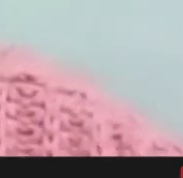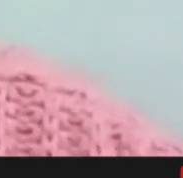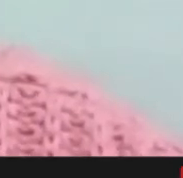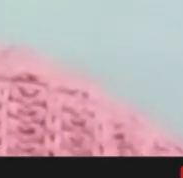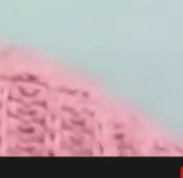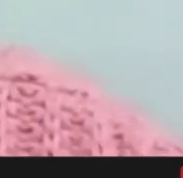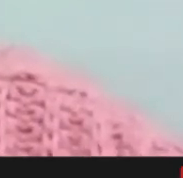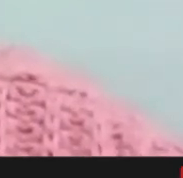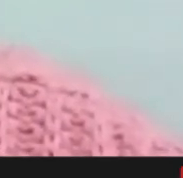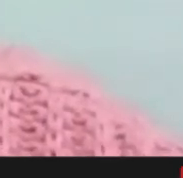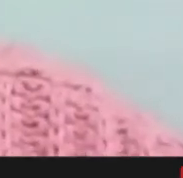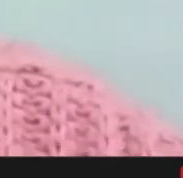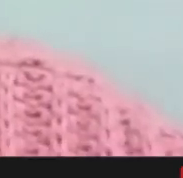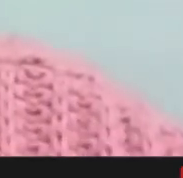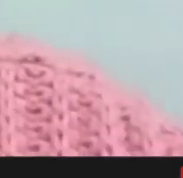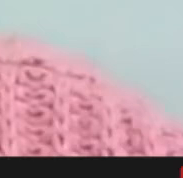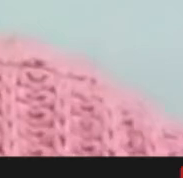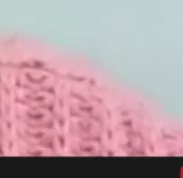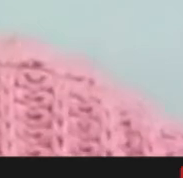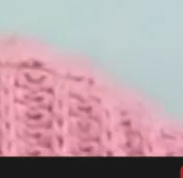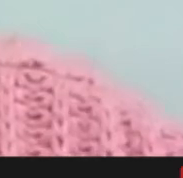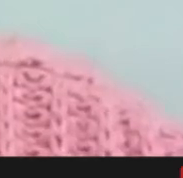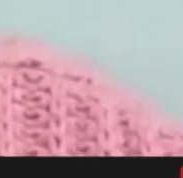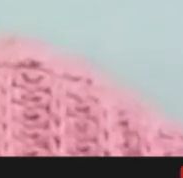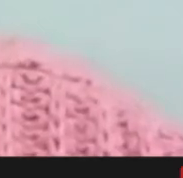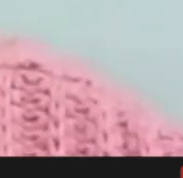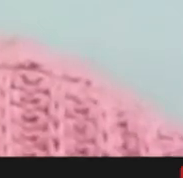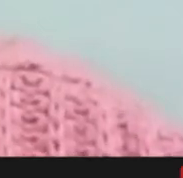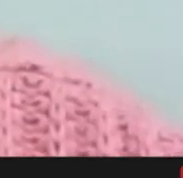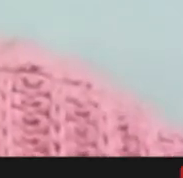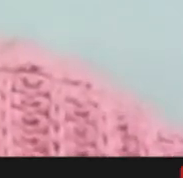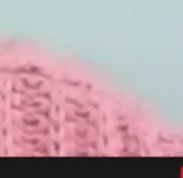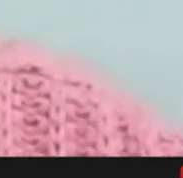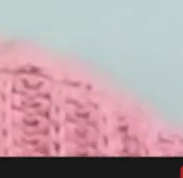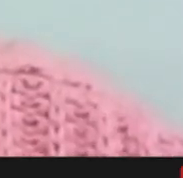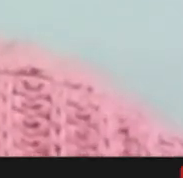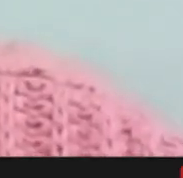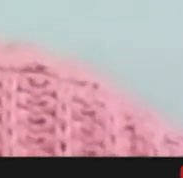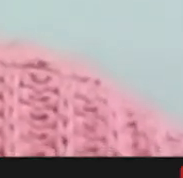métodos diagnósticos, nós